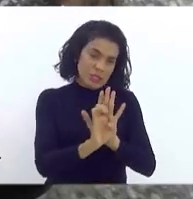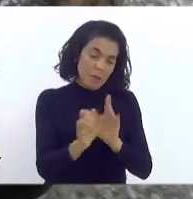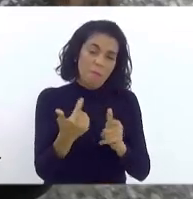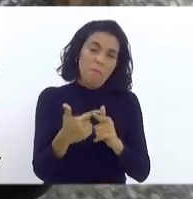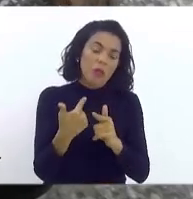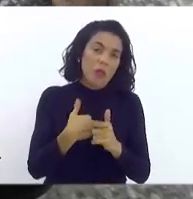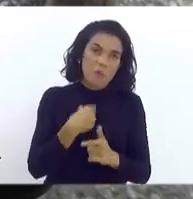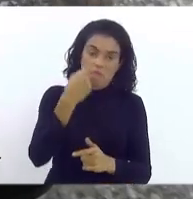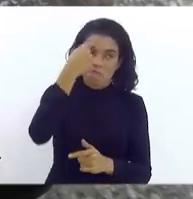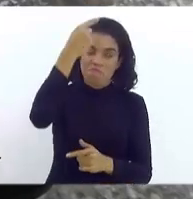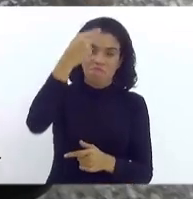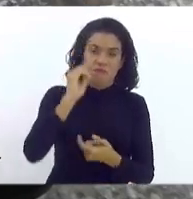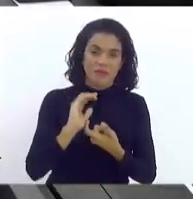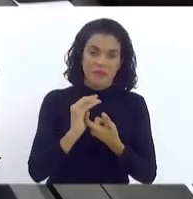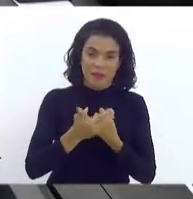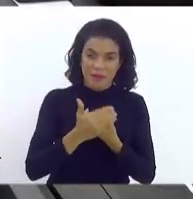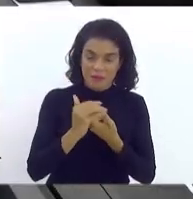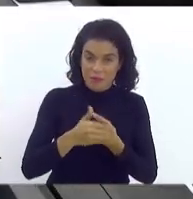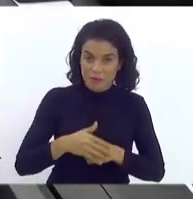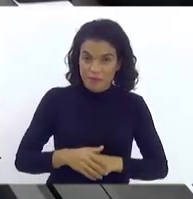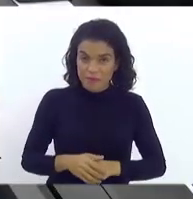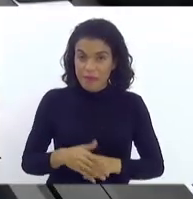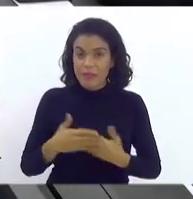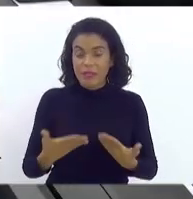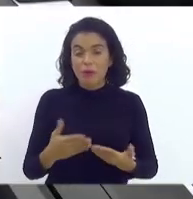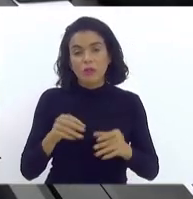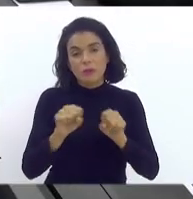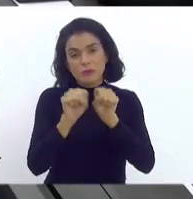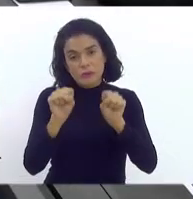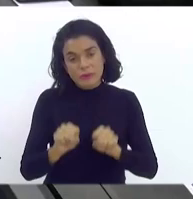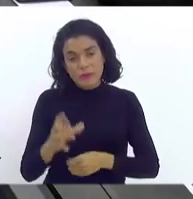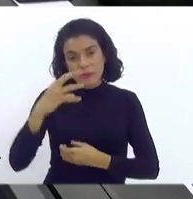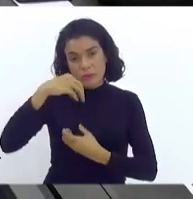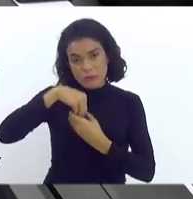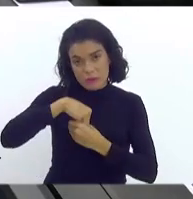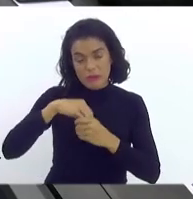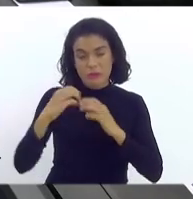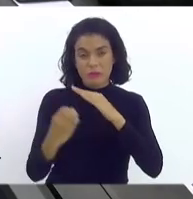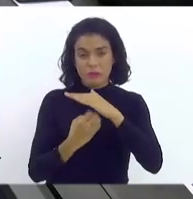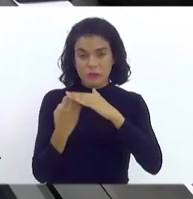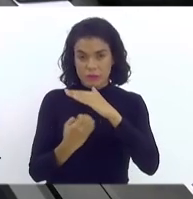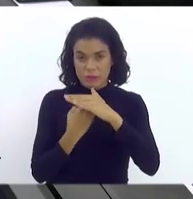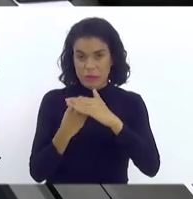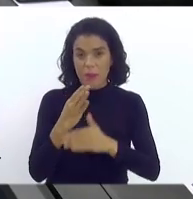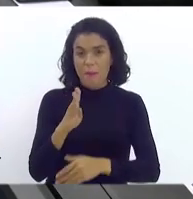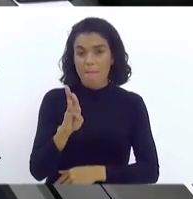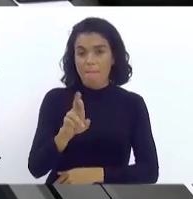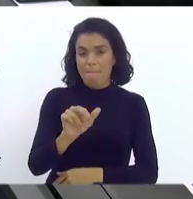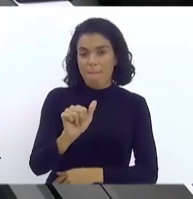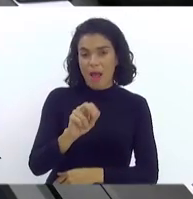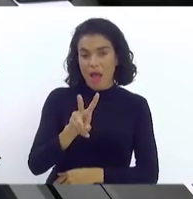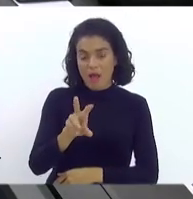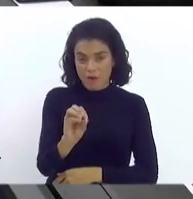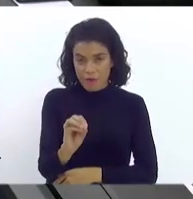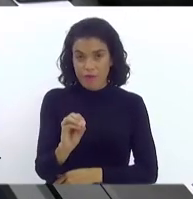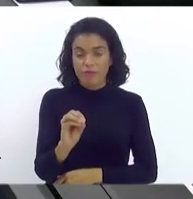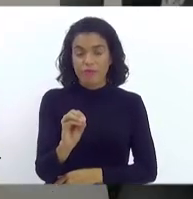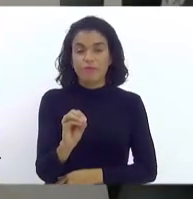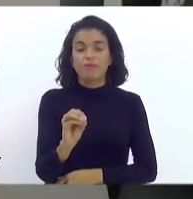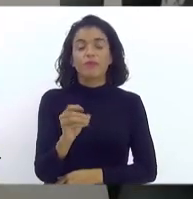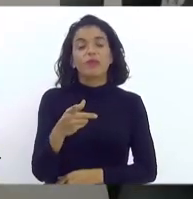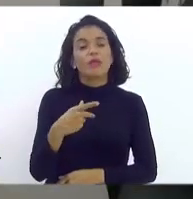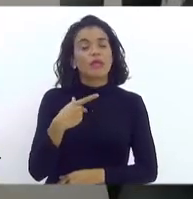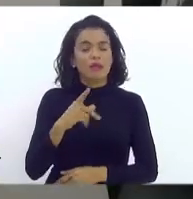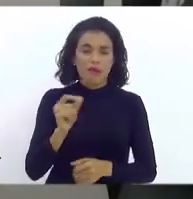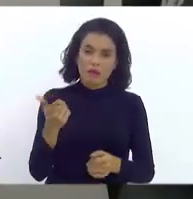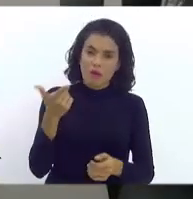outra... A gente tem um sistema que é um sistema interno da empresa, né, um sistema Bravo, que é um sistema interno da empresa, que faz todo